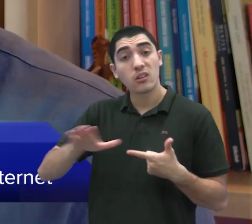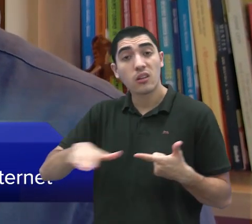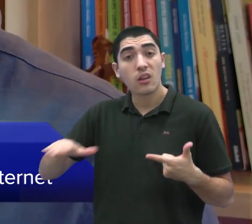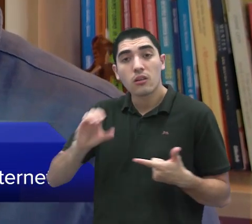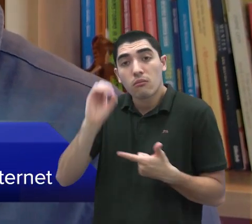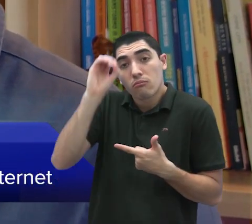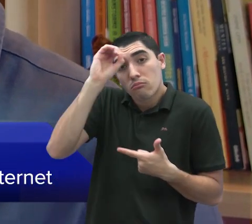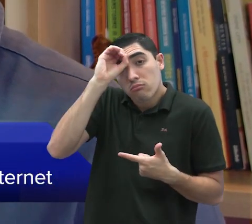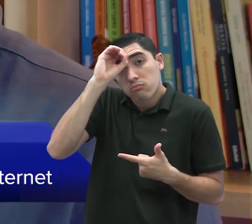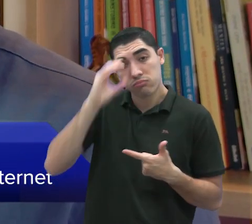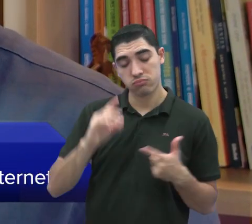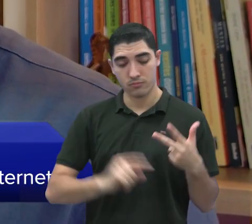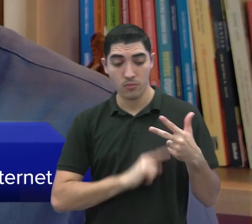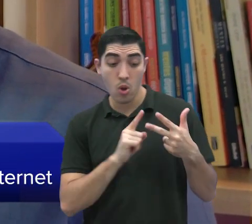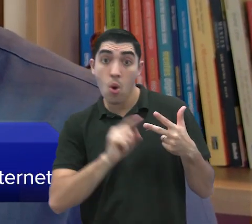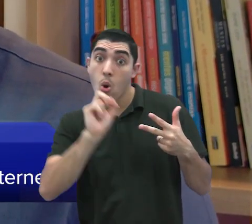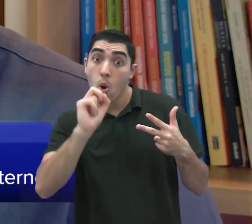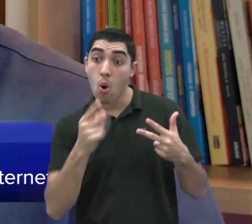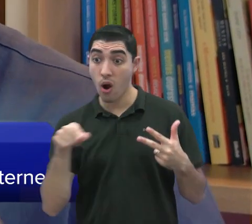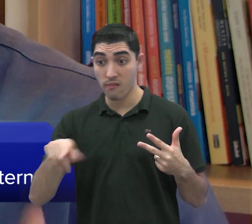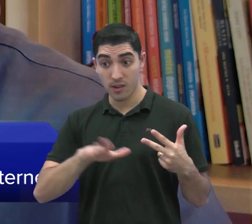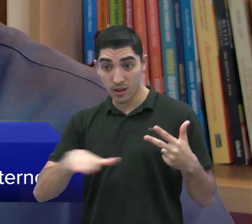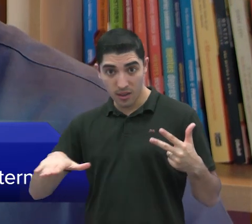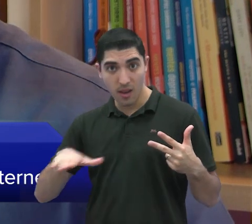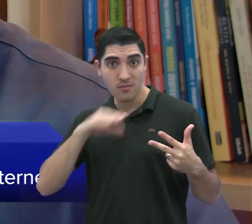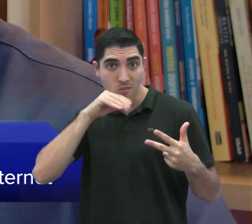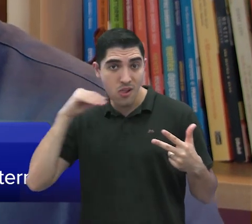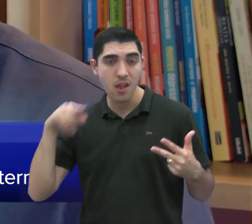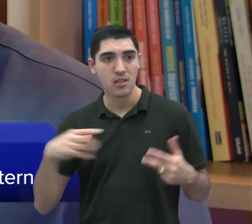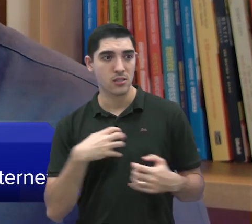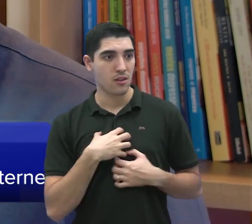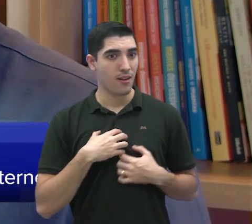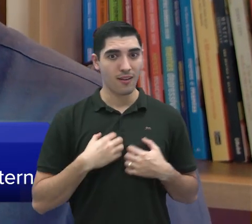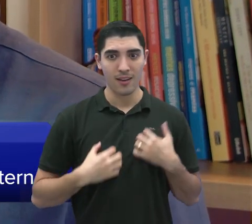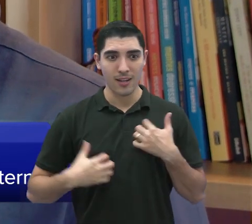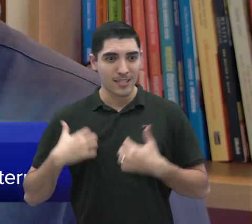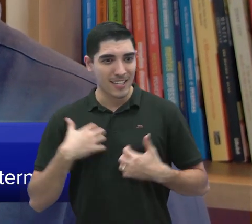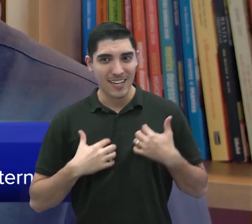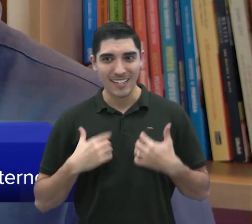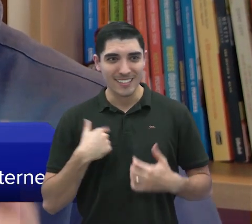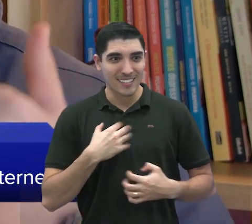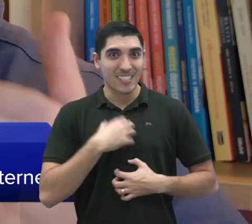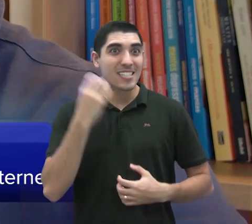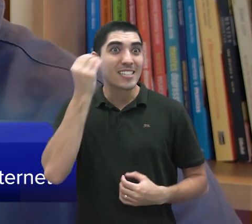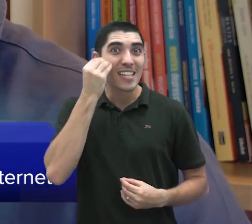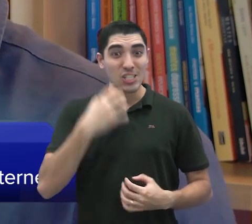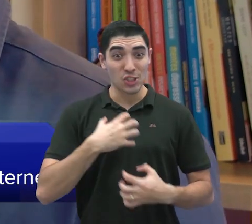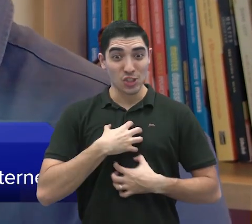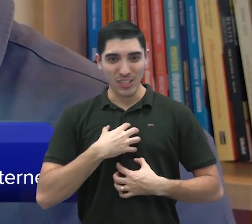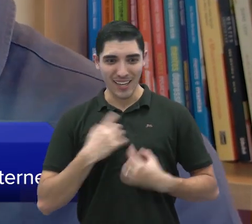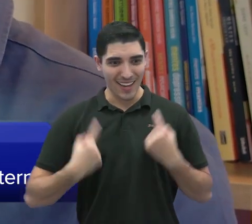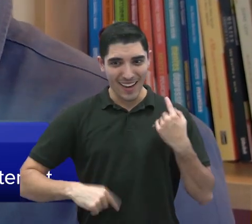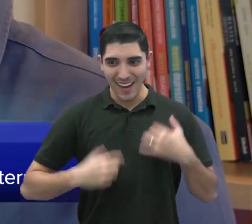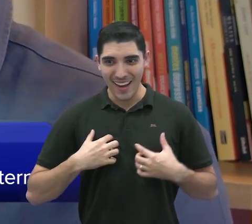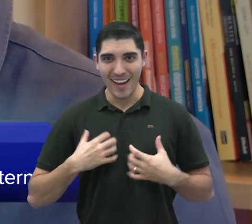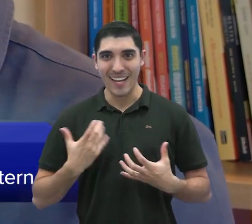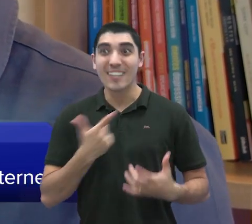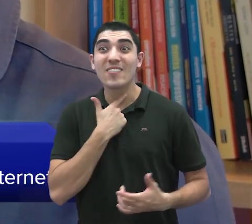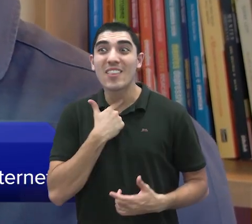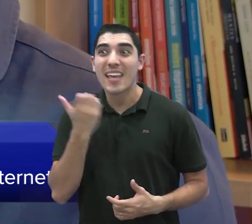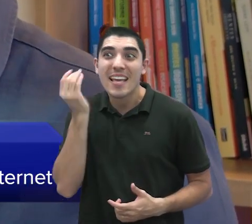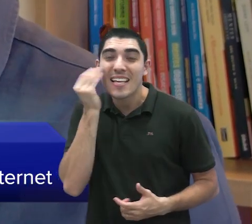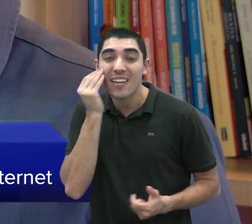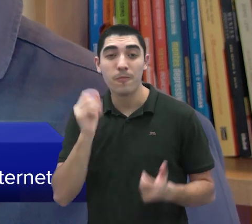simples ingenuidade, pode ser pela adrenalina que ela possa querer sentir e também